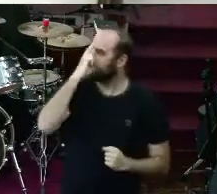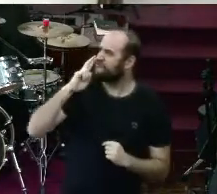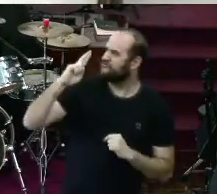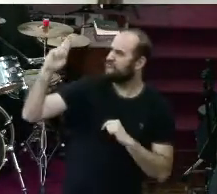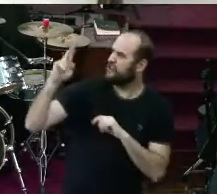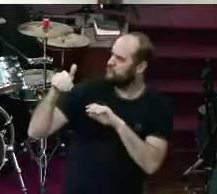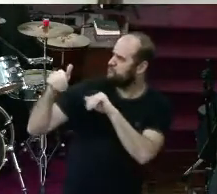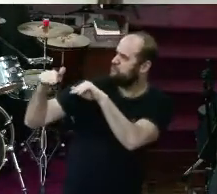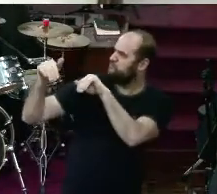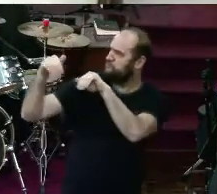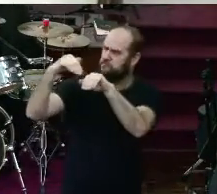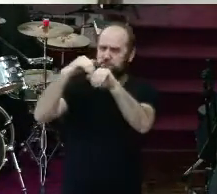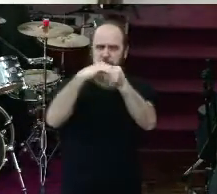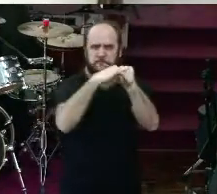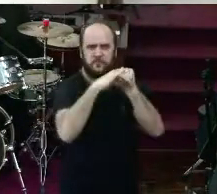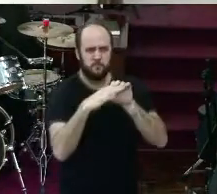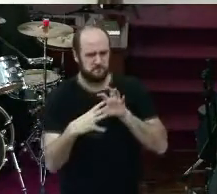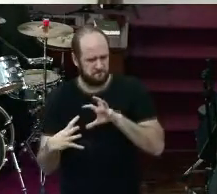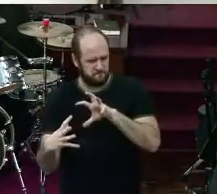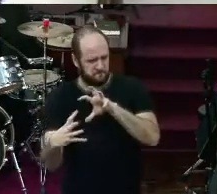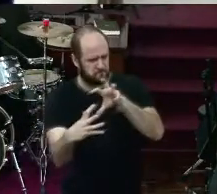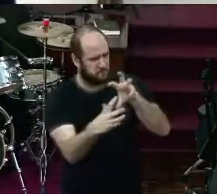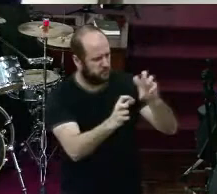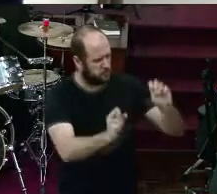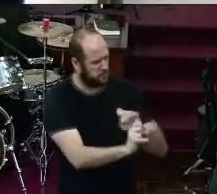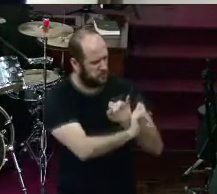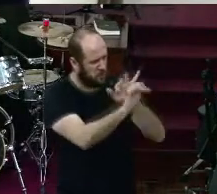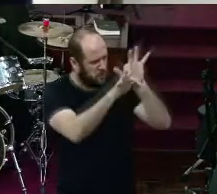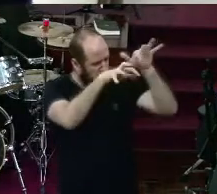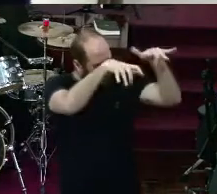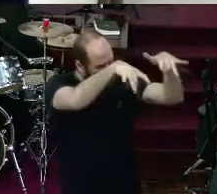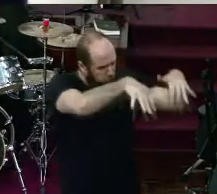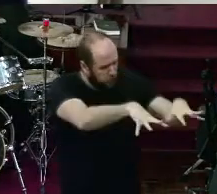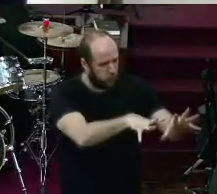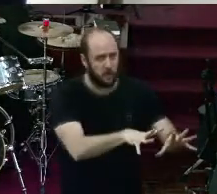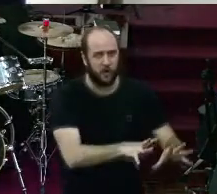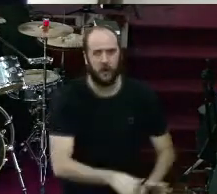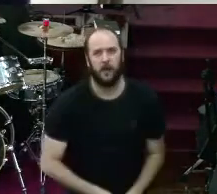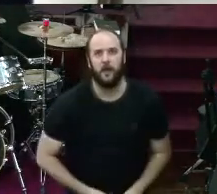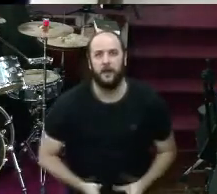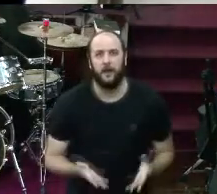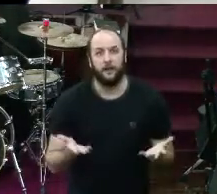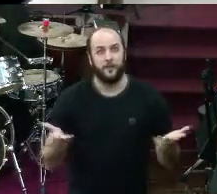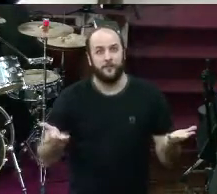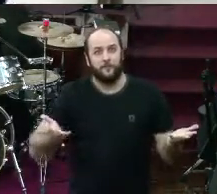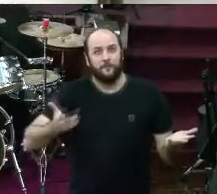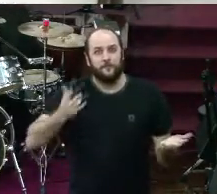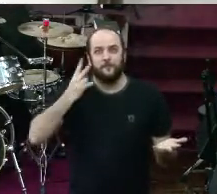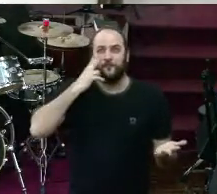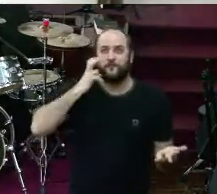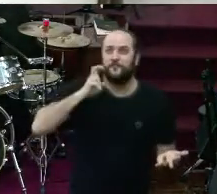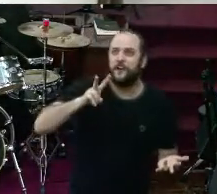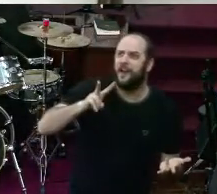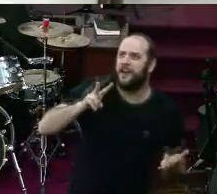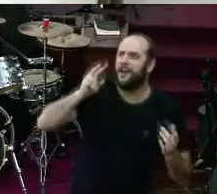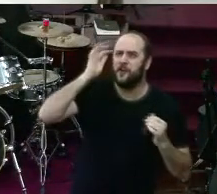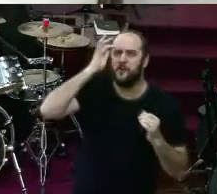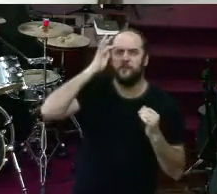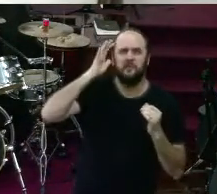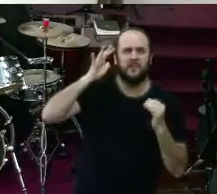exércitos, toda a terra está cheia da sua glória. Irmãos, vocês podem imaginar esses seres